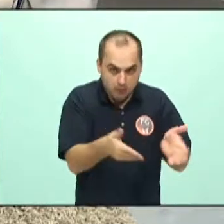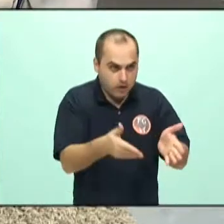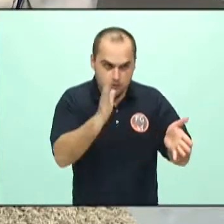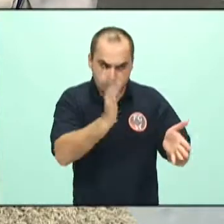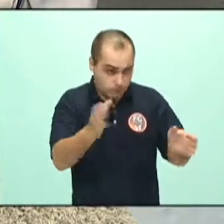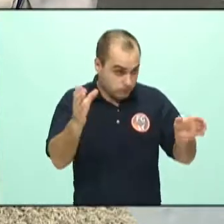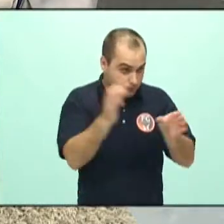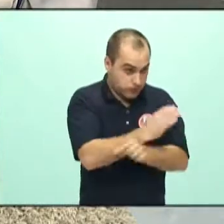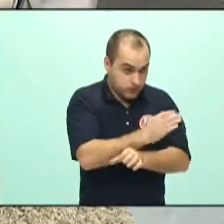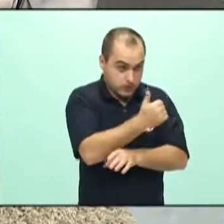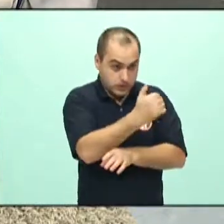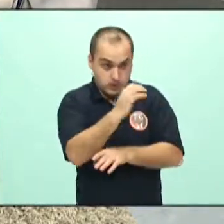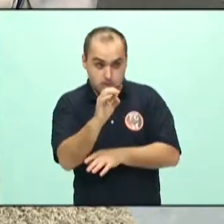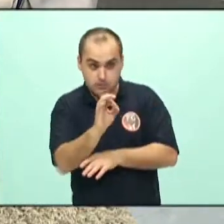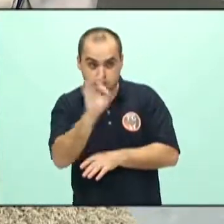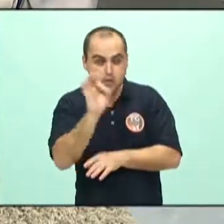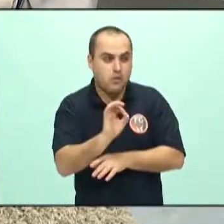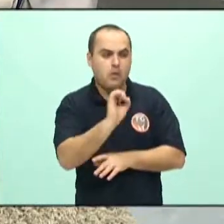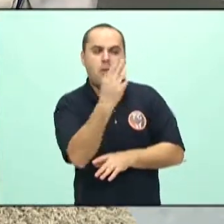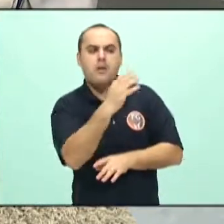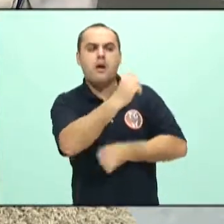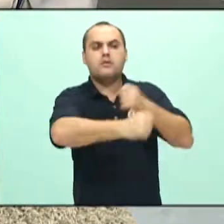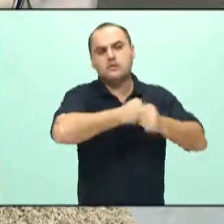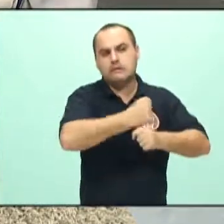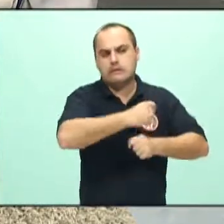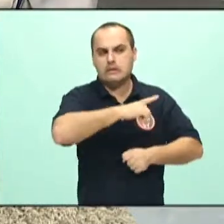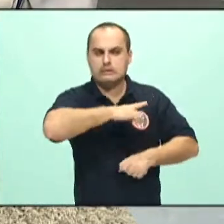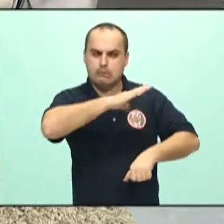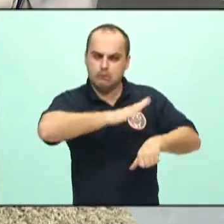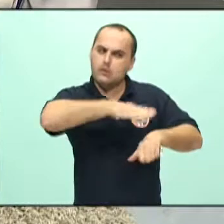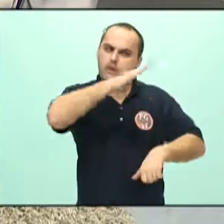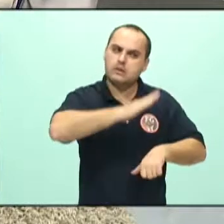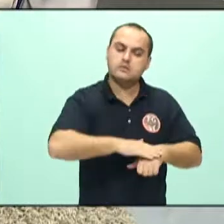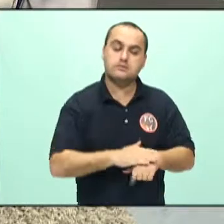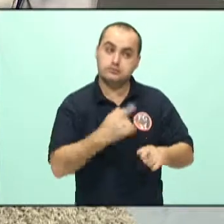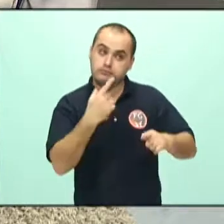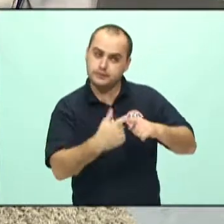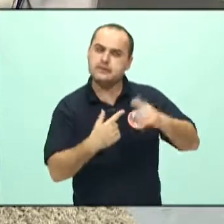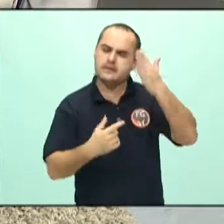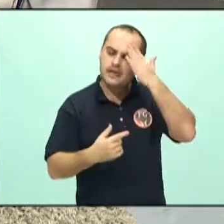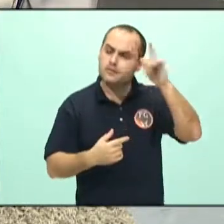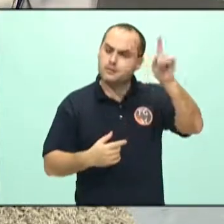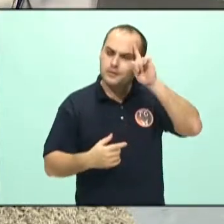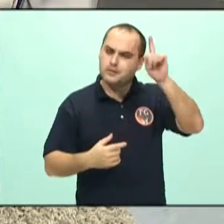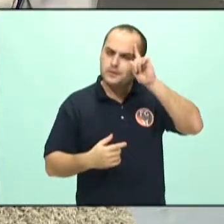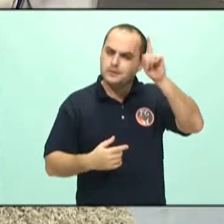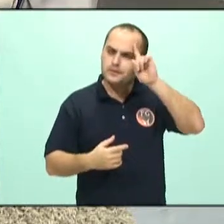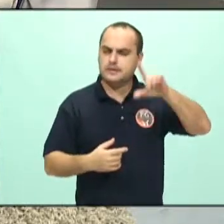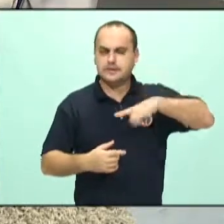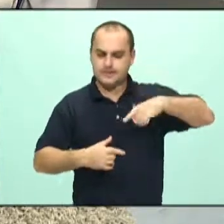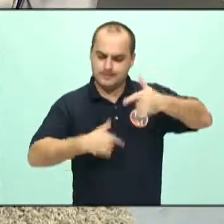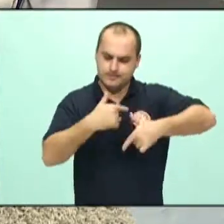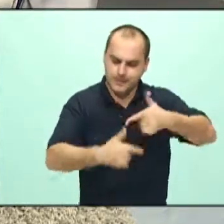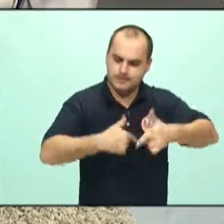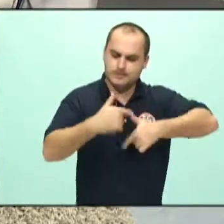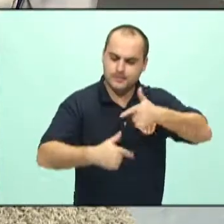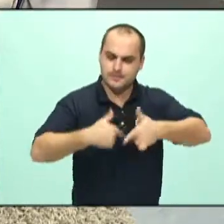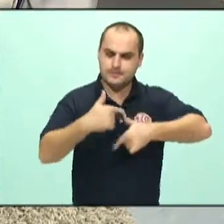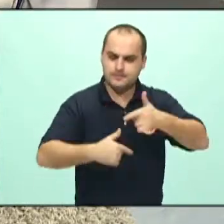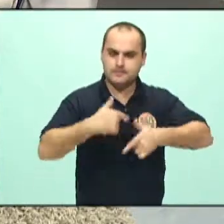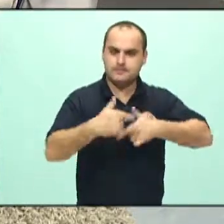muita coisa para o ano que vem? Enfim, em que pese a gente saber da demanda diária, né, que aparece, que está aí no seu gabinete, aqui